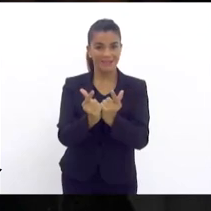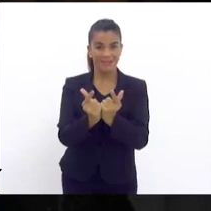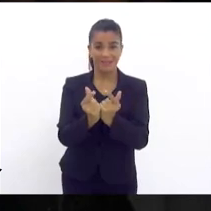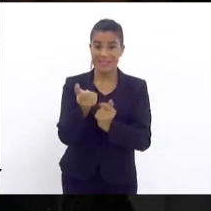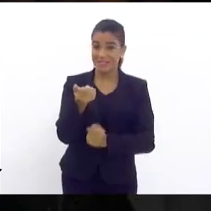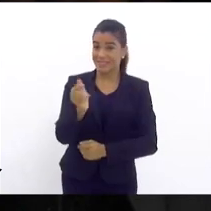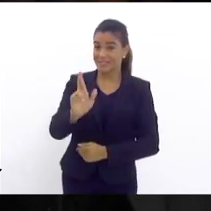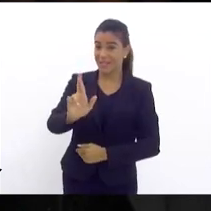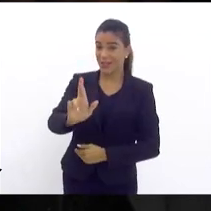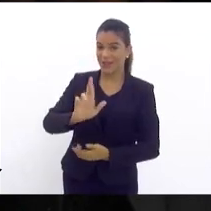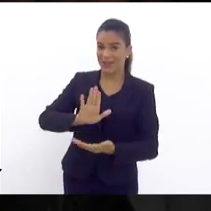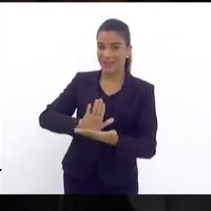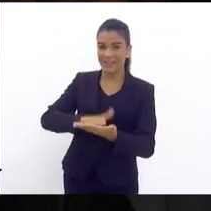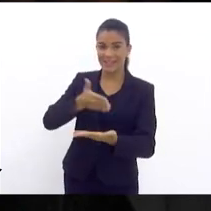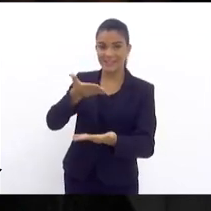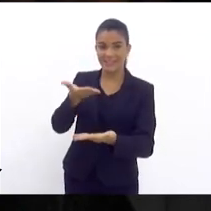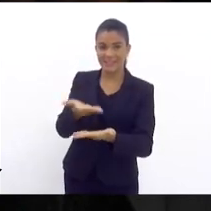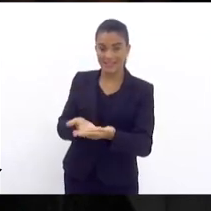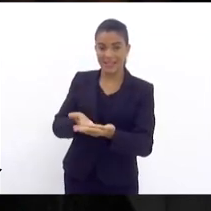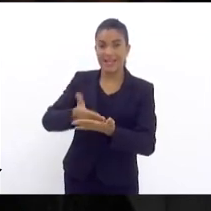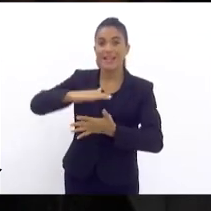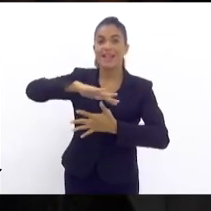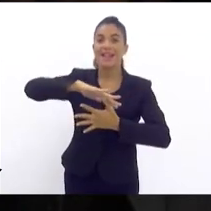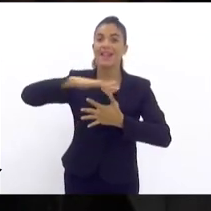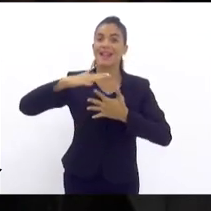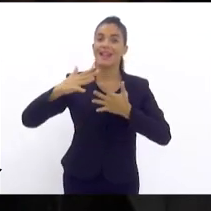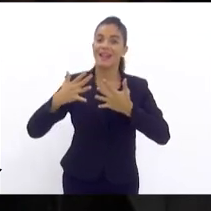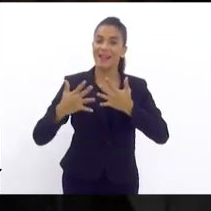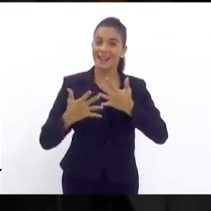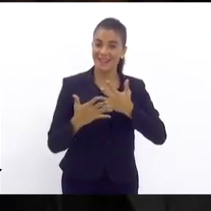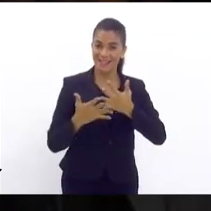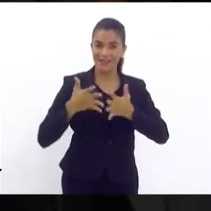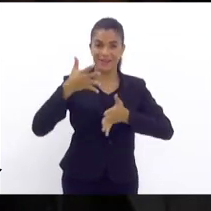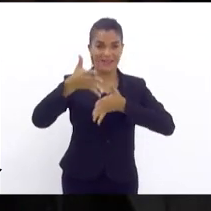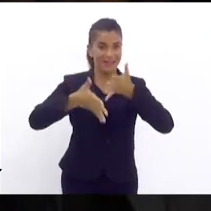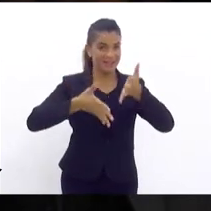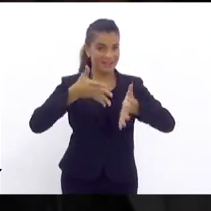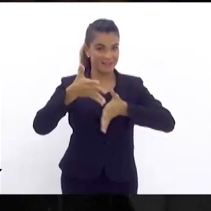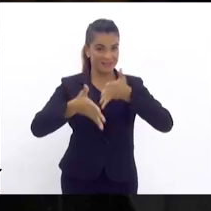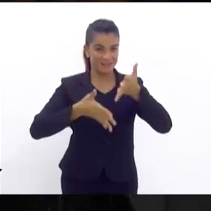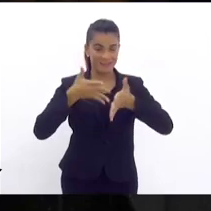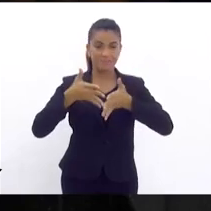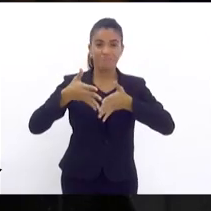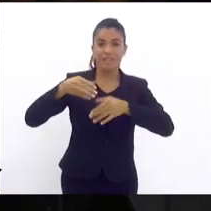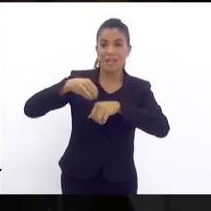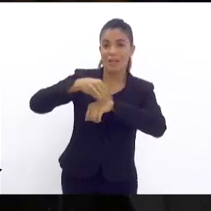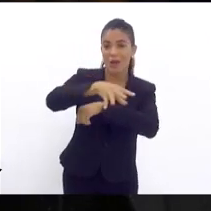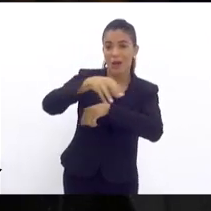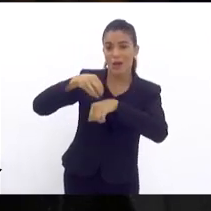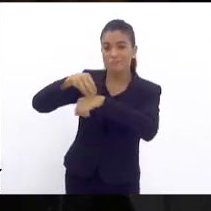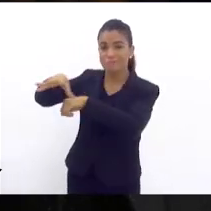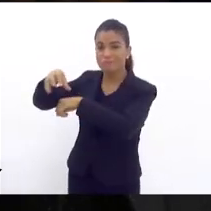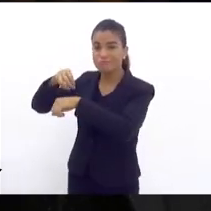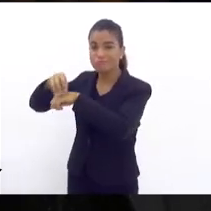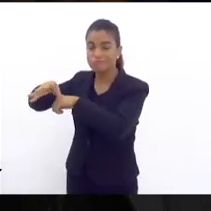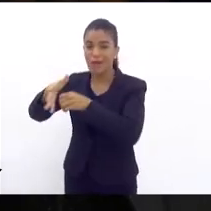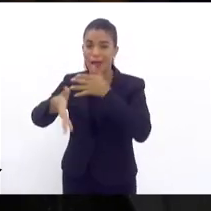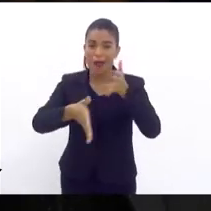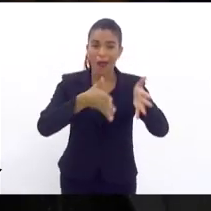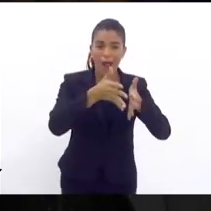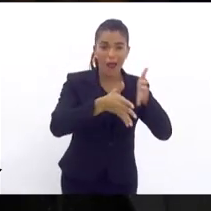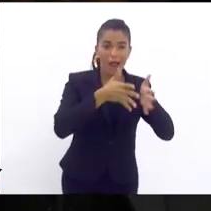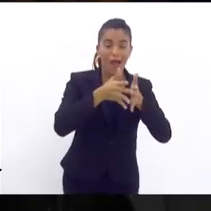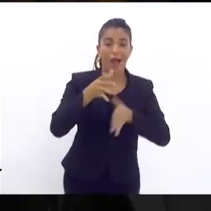senhora intérprete da língua de libras que leva a nossa voz aos